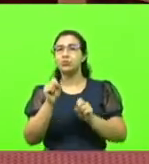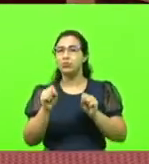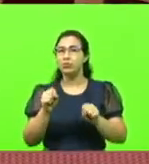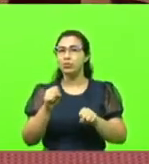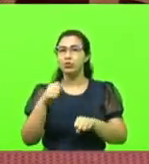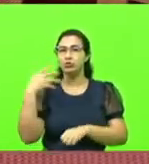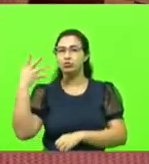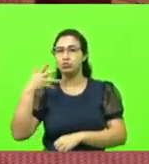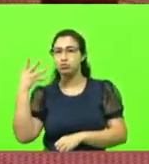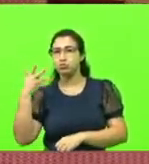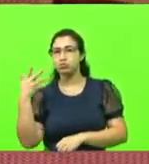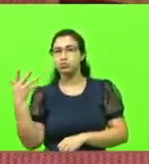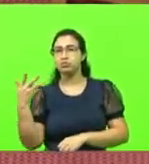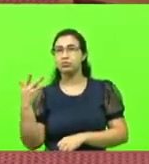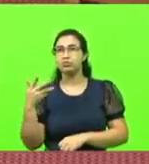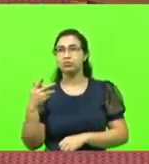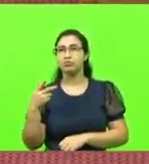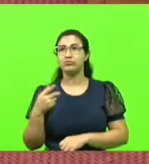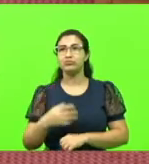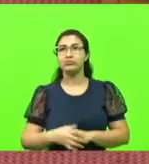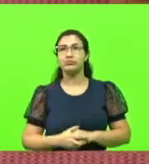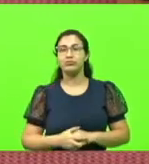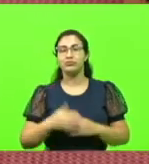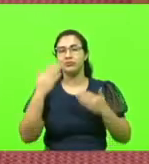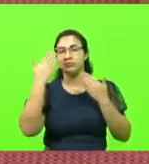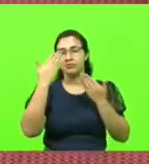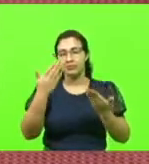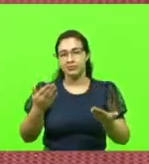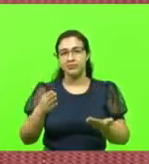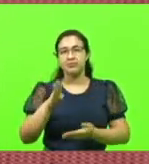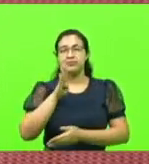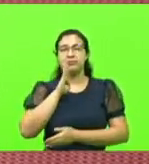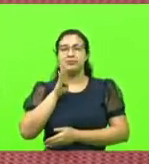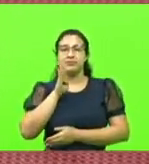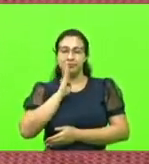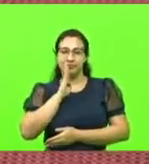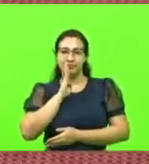do partido. Obrigado, presidente Berlanda.